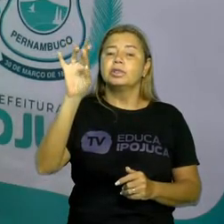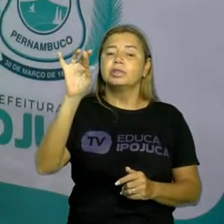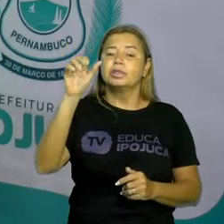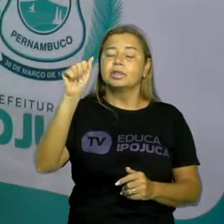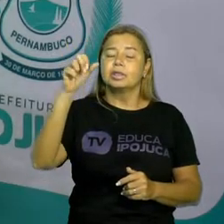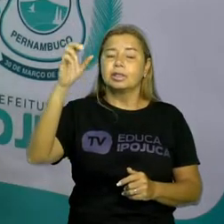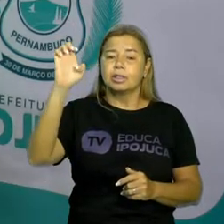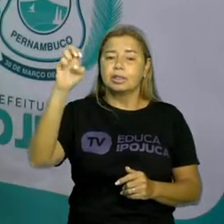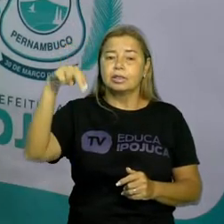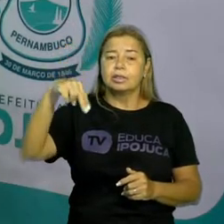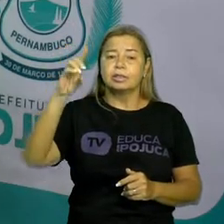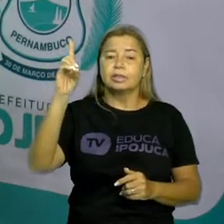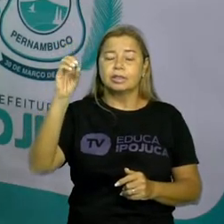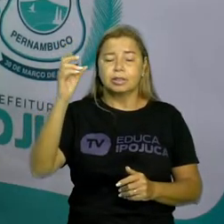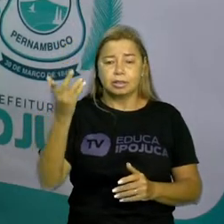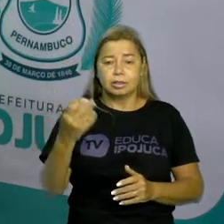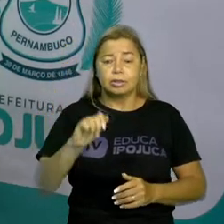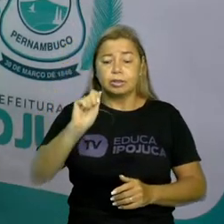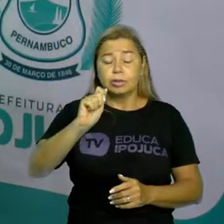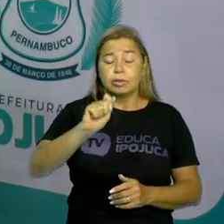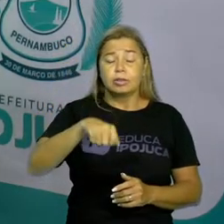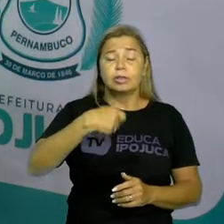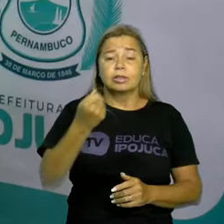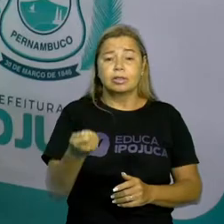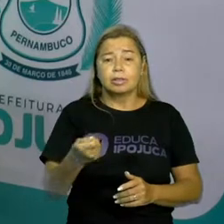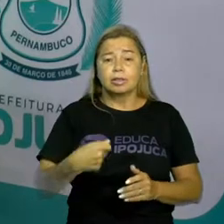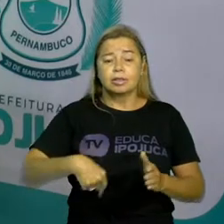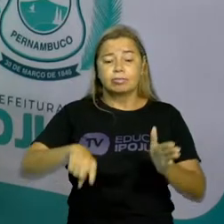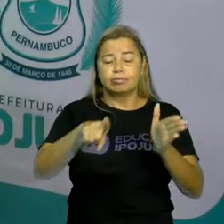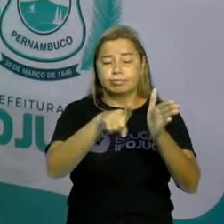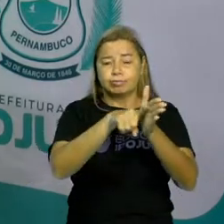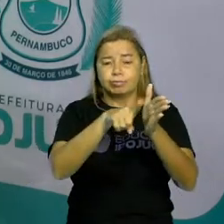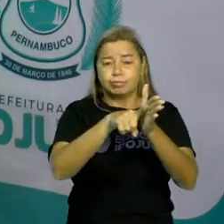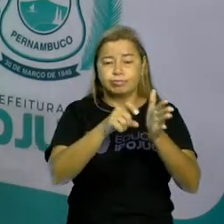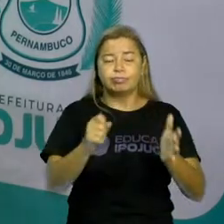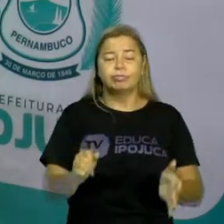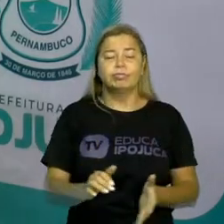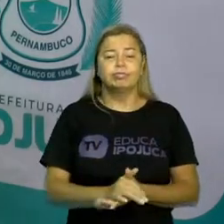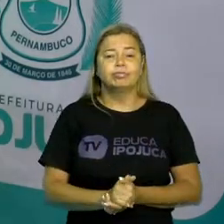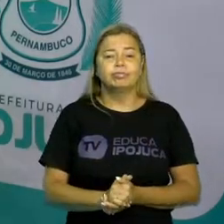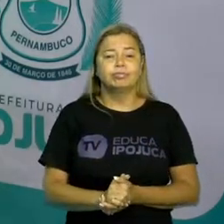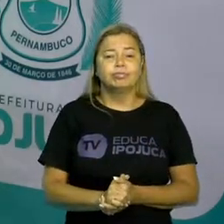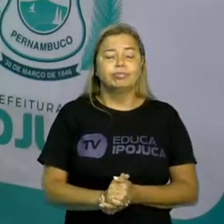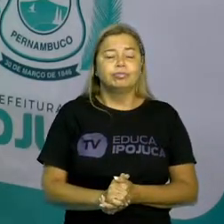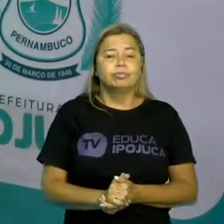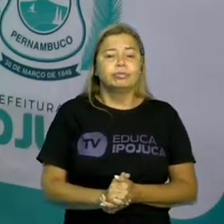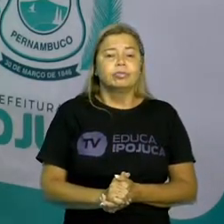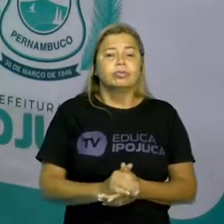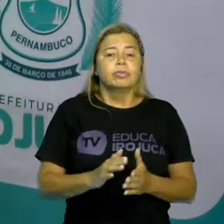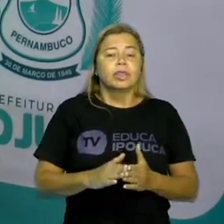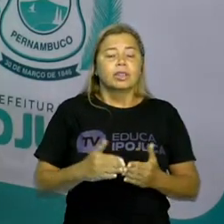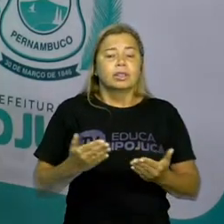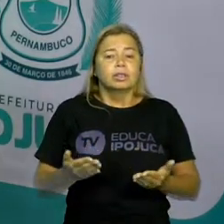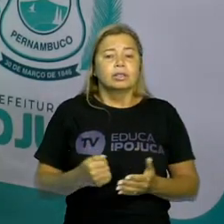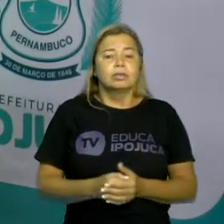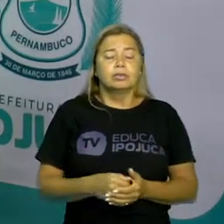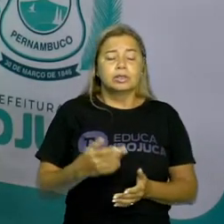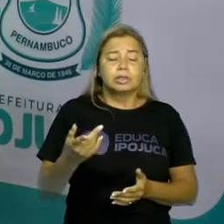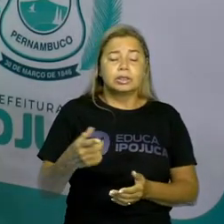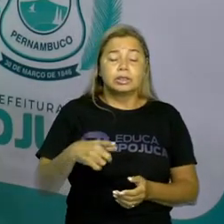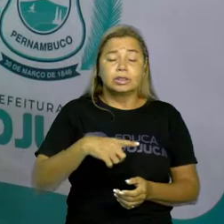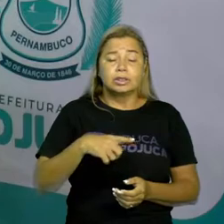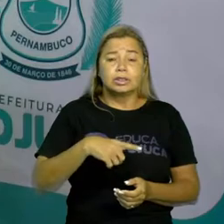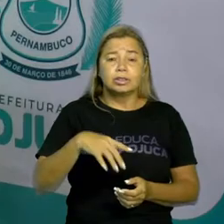ele é um tracinho, né, que a gente chama de menos. Termos da adição e subtração, a gente